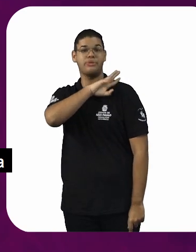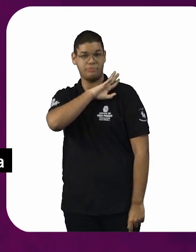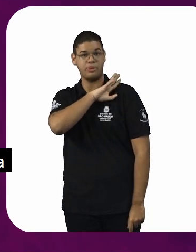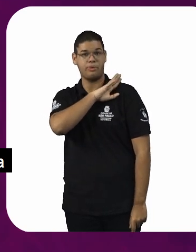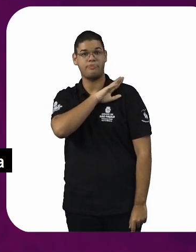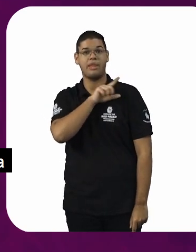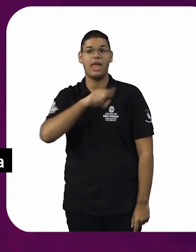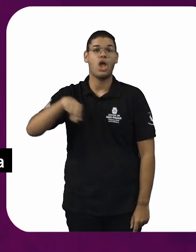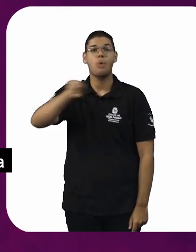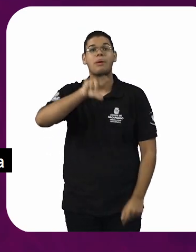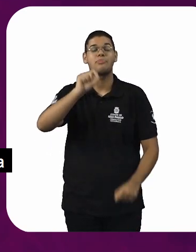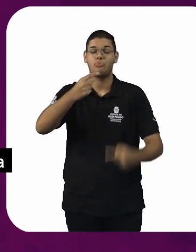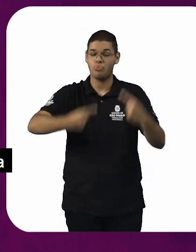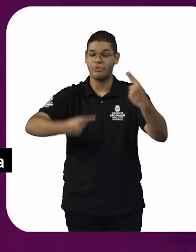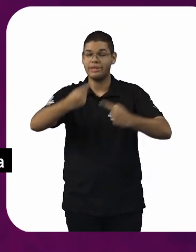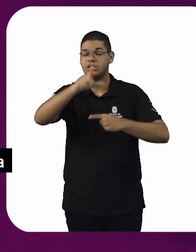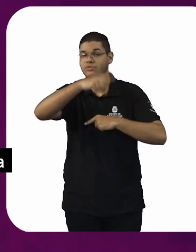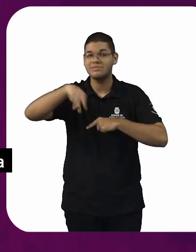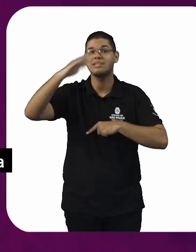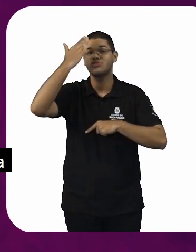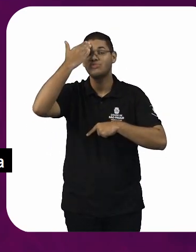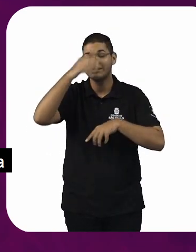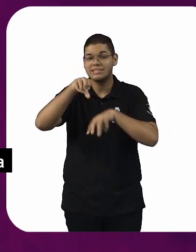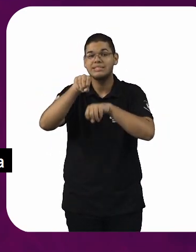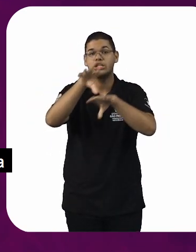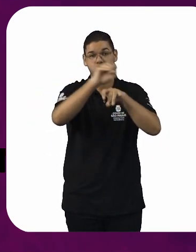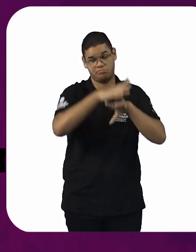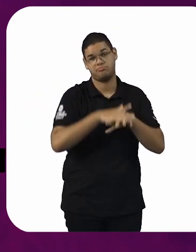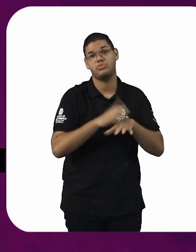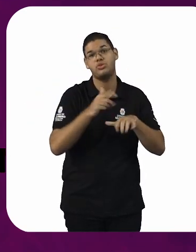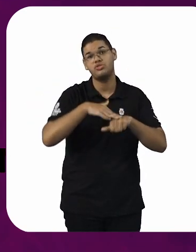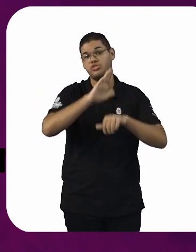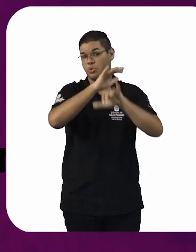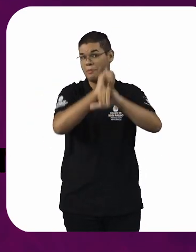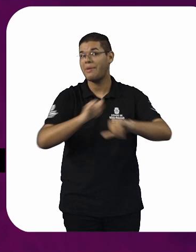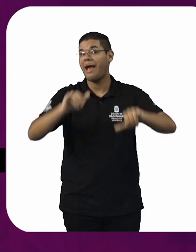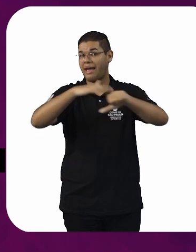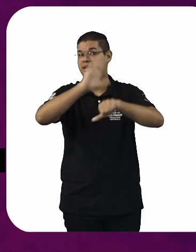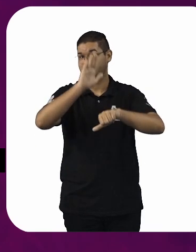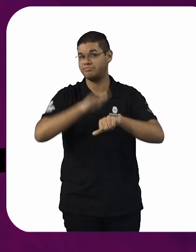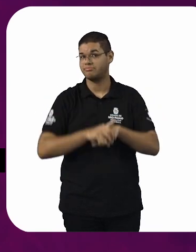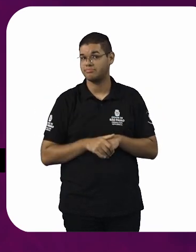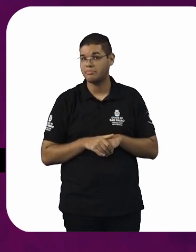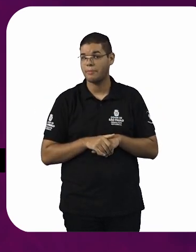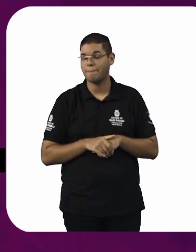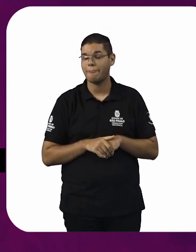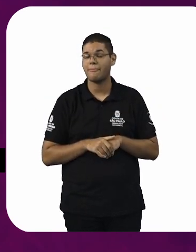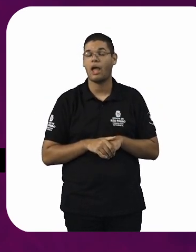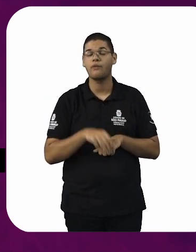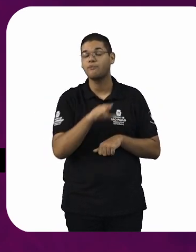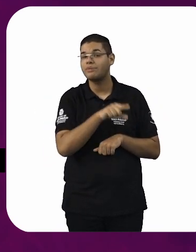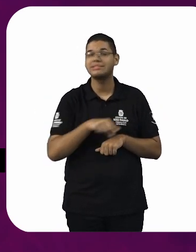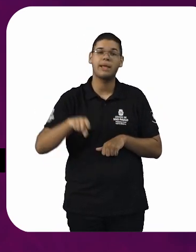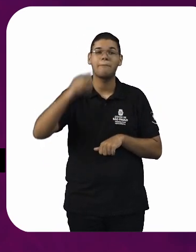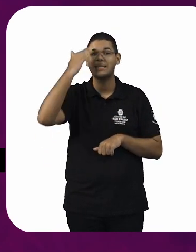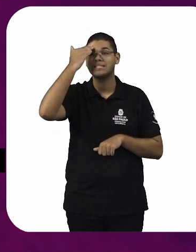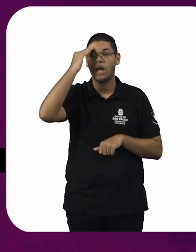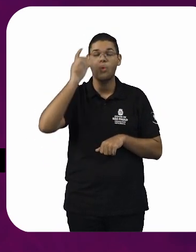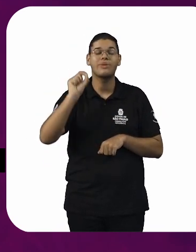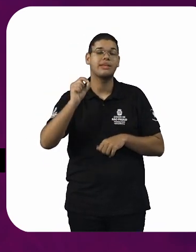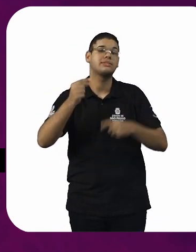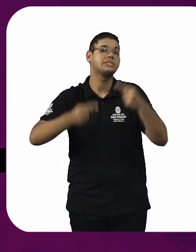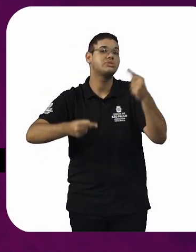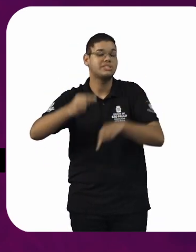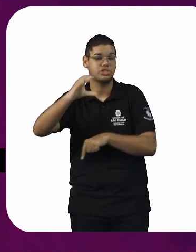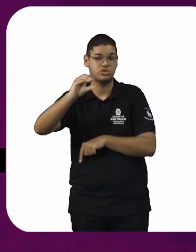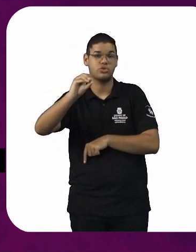de reparação. E eu digo mais, né? Além da gente pensar na manutenção das políticas que já existem, na prorrogação da política de cotas